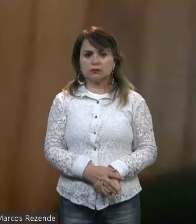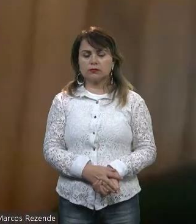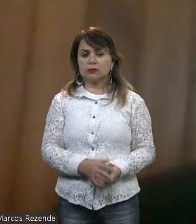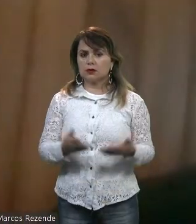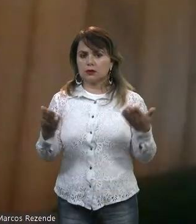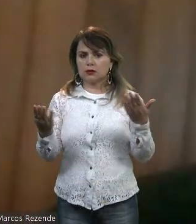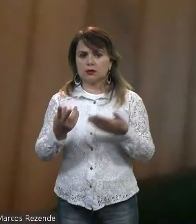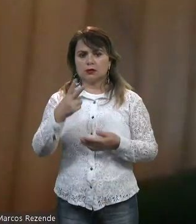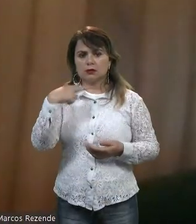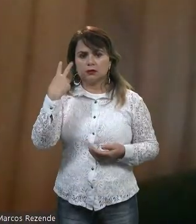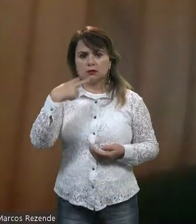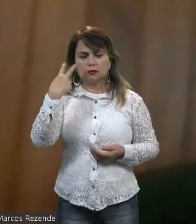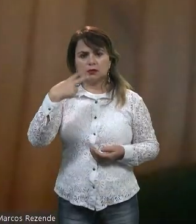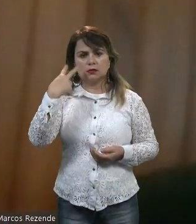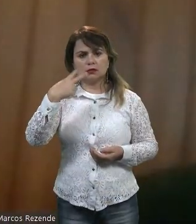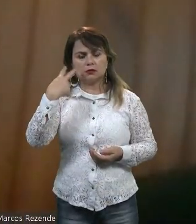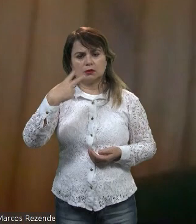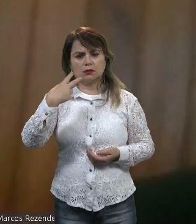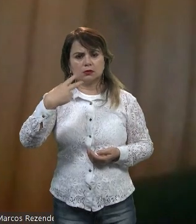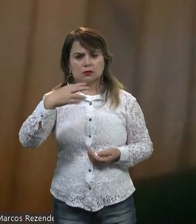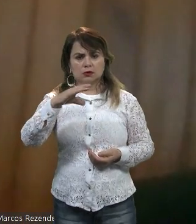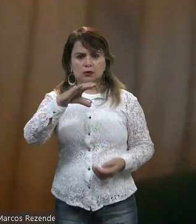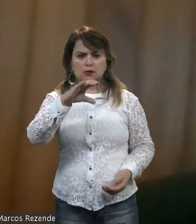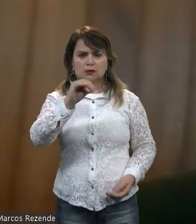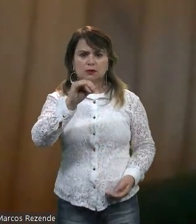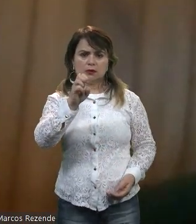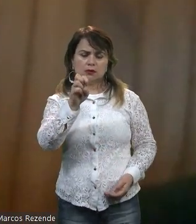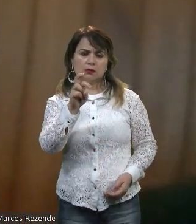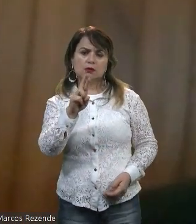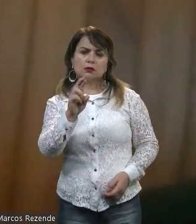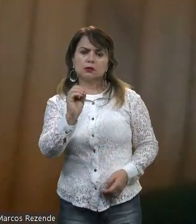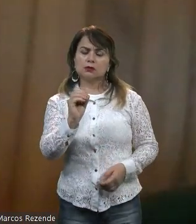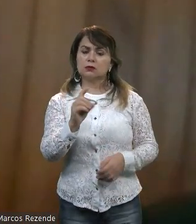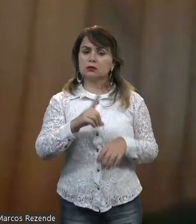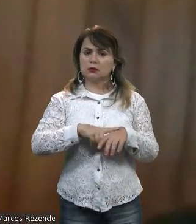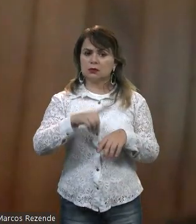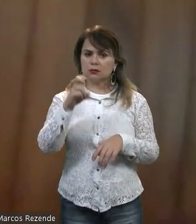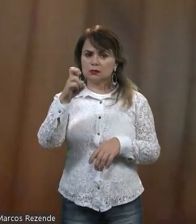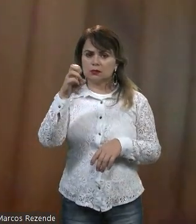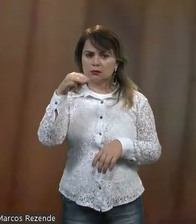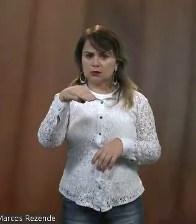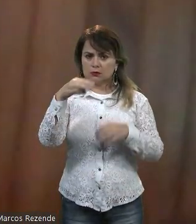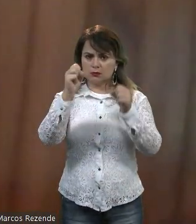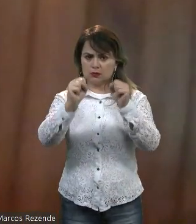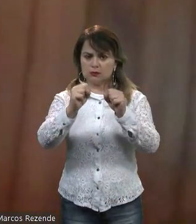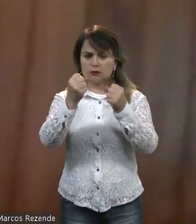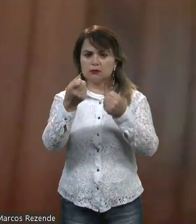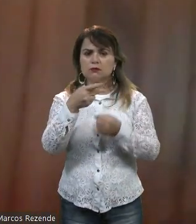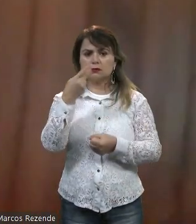Inscrito em explicações pessoais, vereador Cícero do CEASA, que dispõe de 5 minutos.